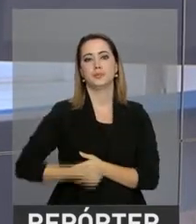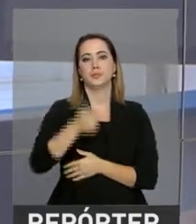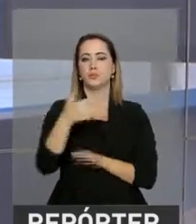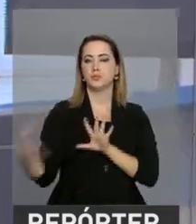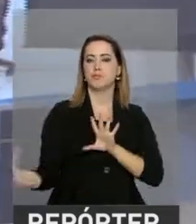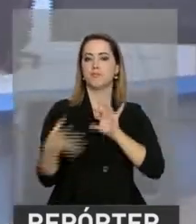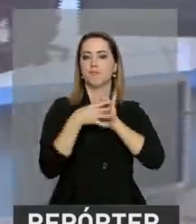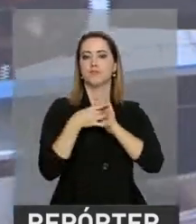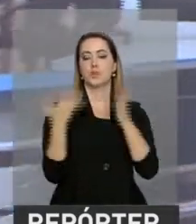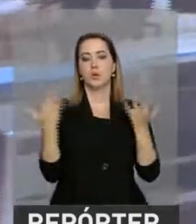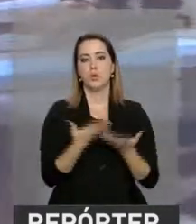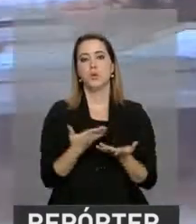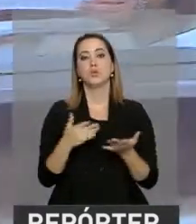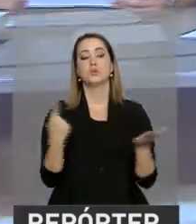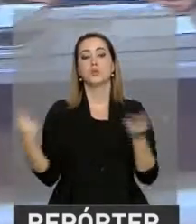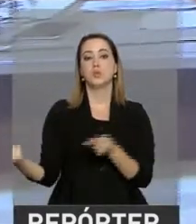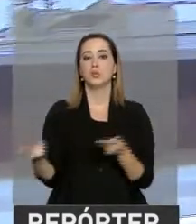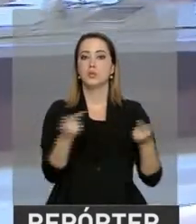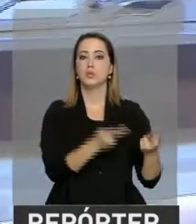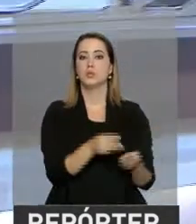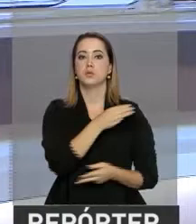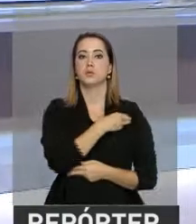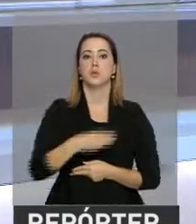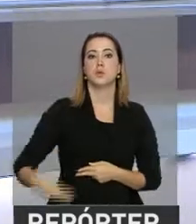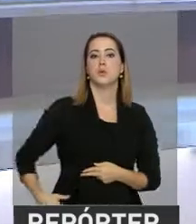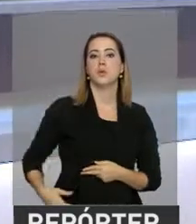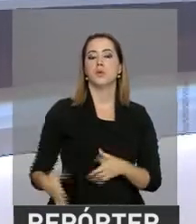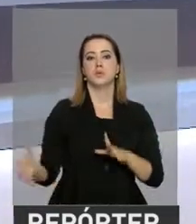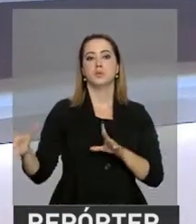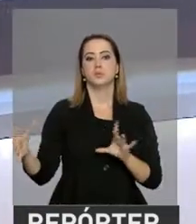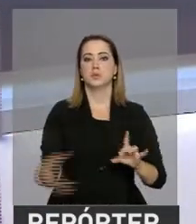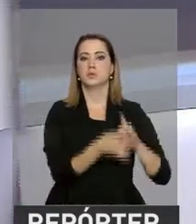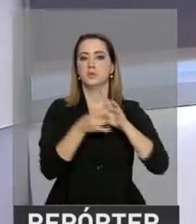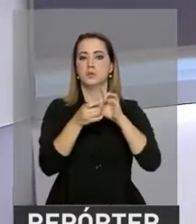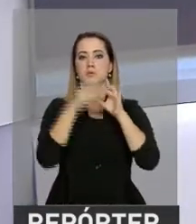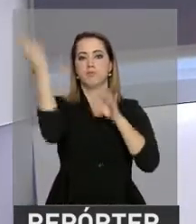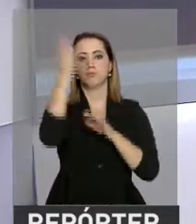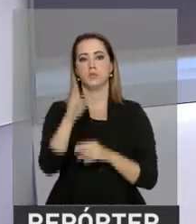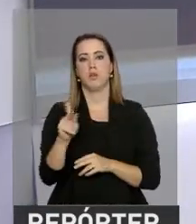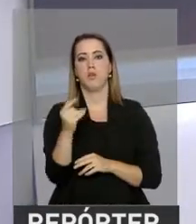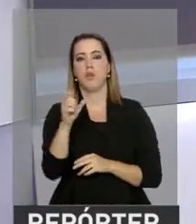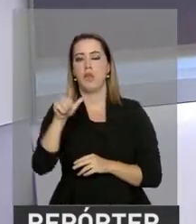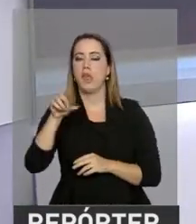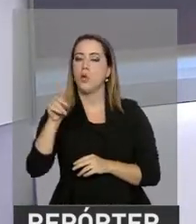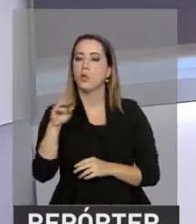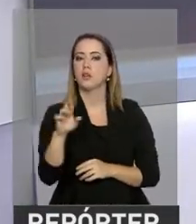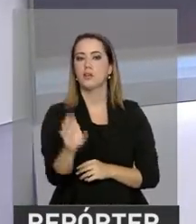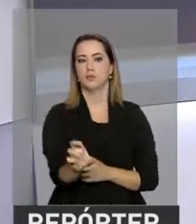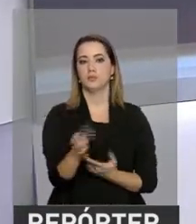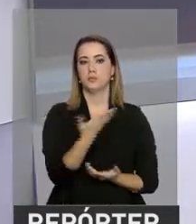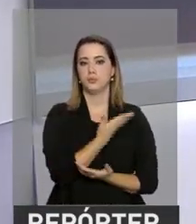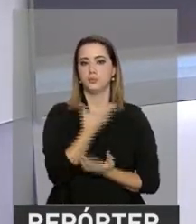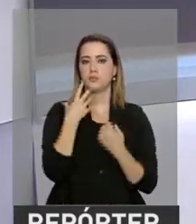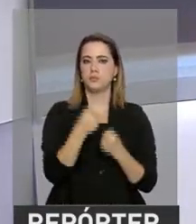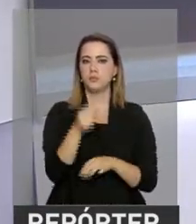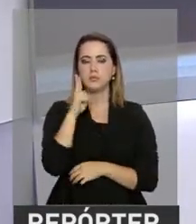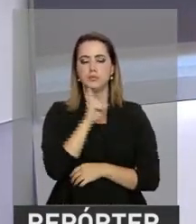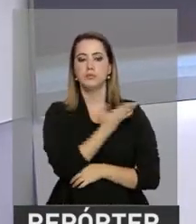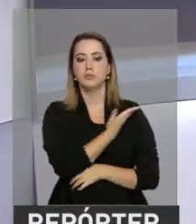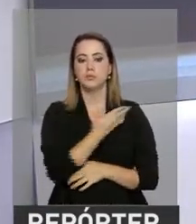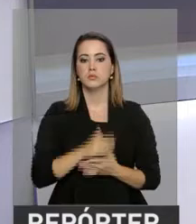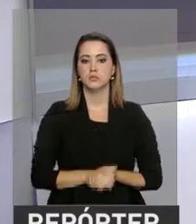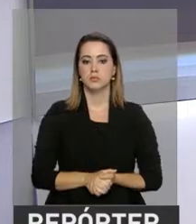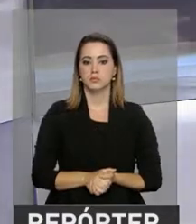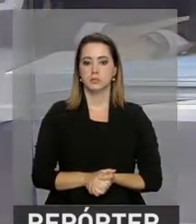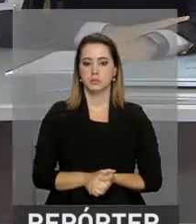e hoje tem como convidado no estúdio o ministro da integração nacional é o de barbalho vamos acompanhar então trecho da entrevista dele